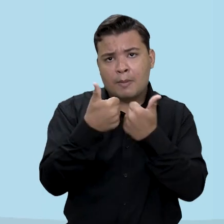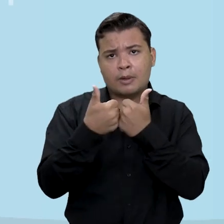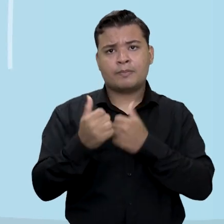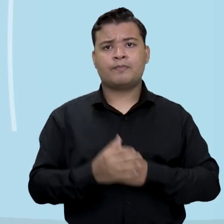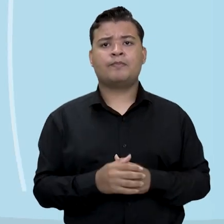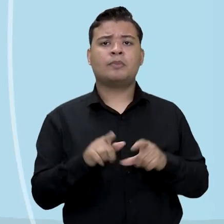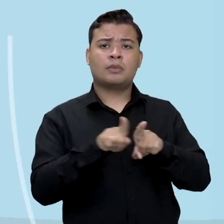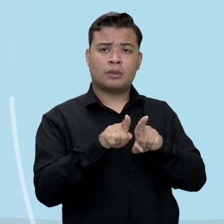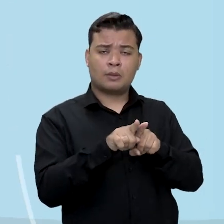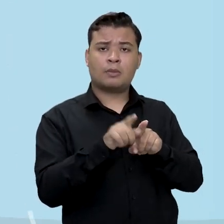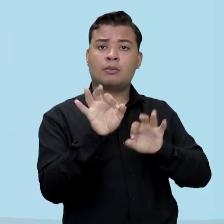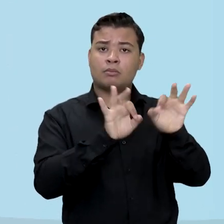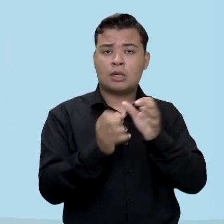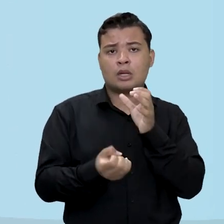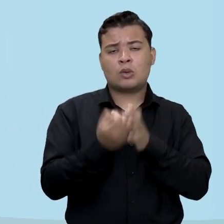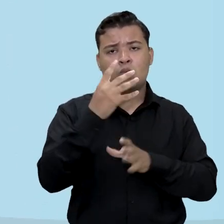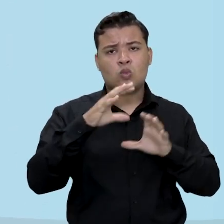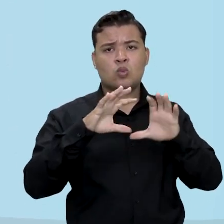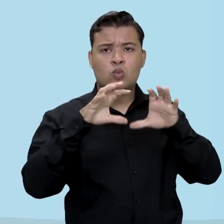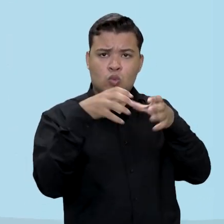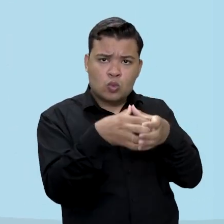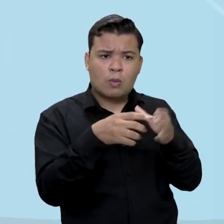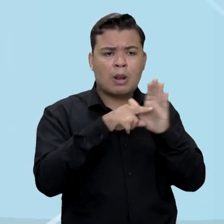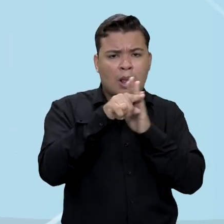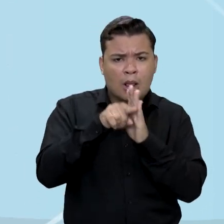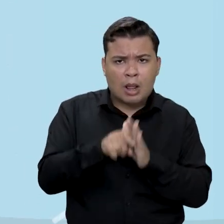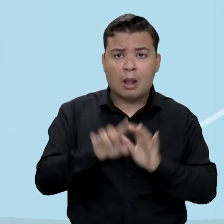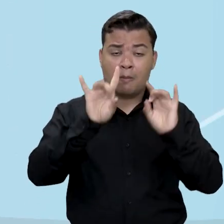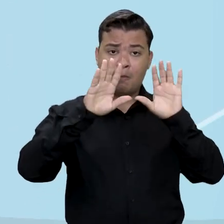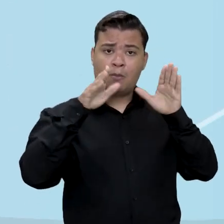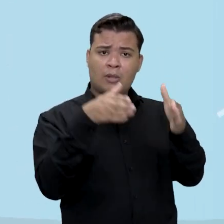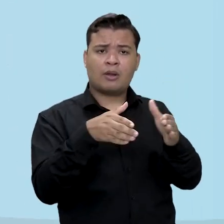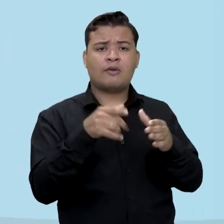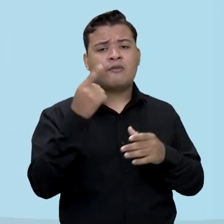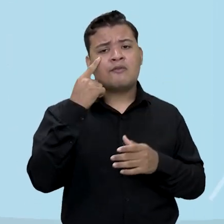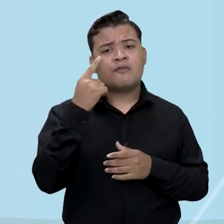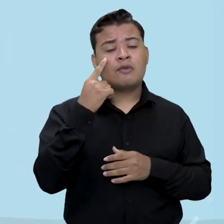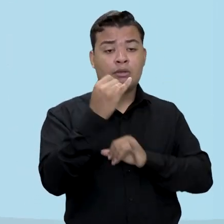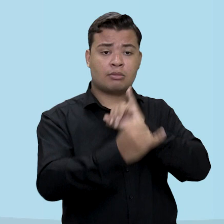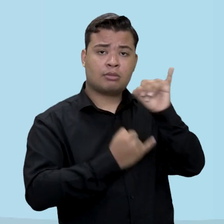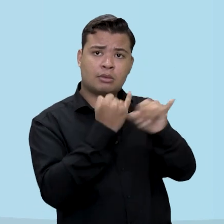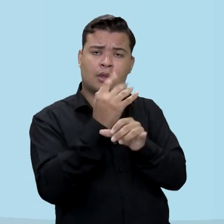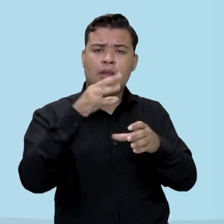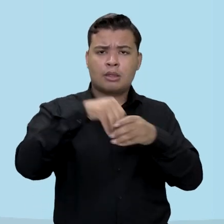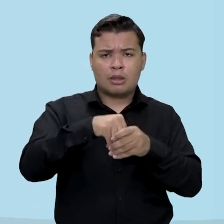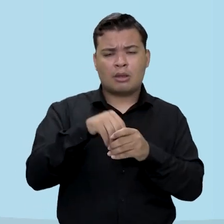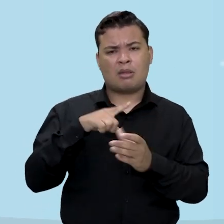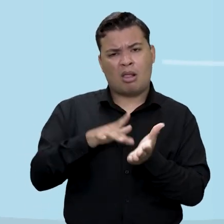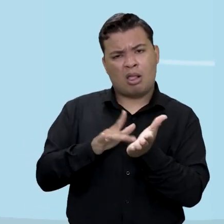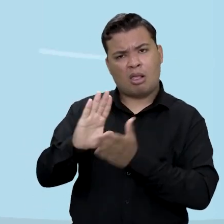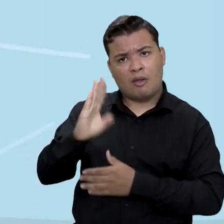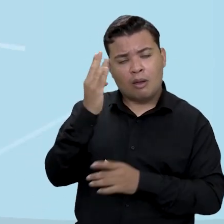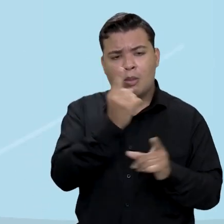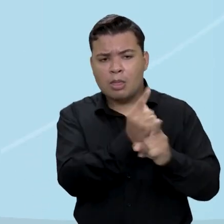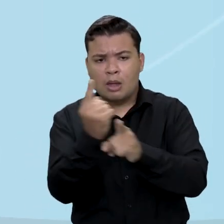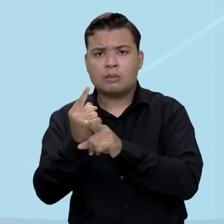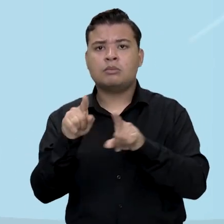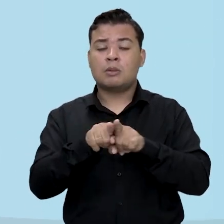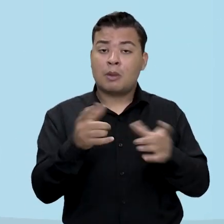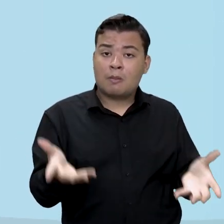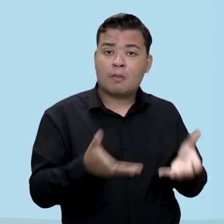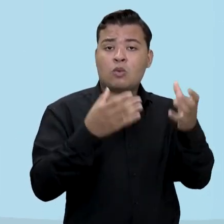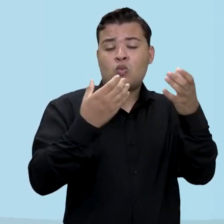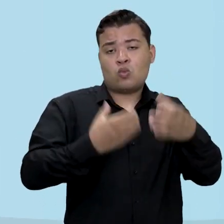federal criar um grupo especializado em investigação de fraudes em ambiente virtual e promover